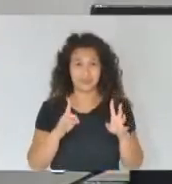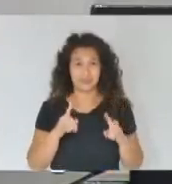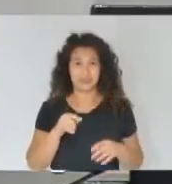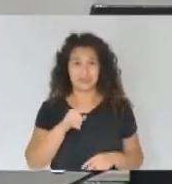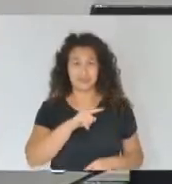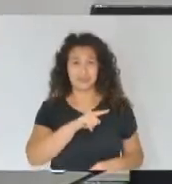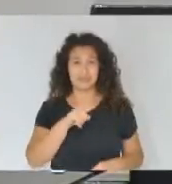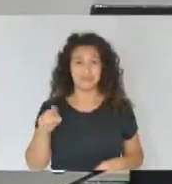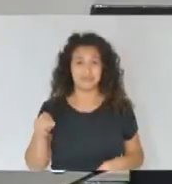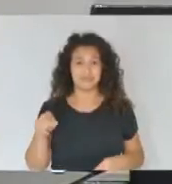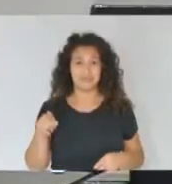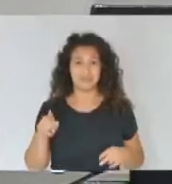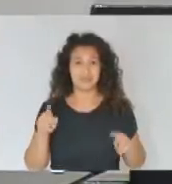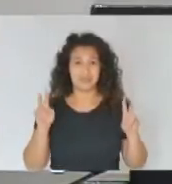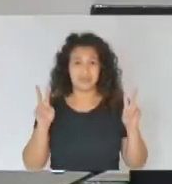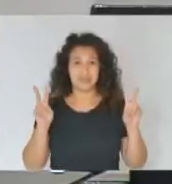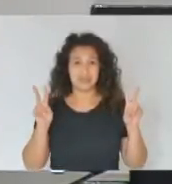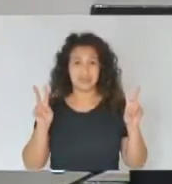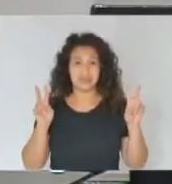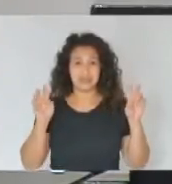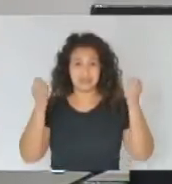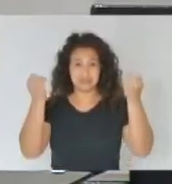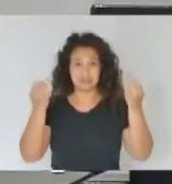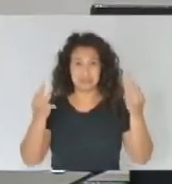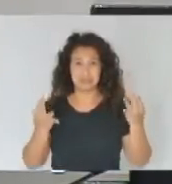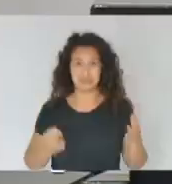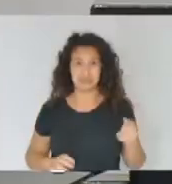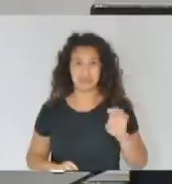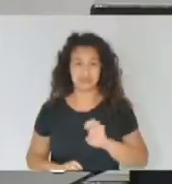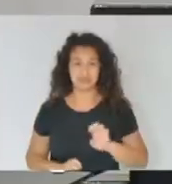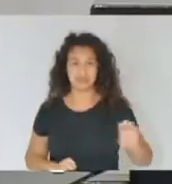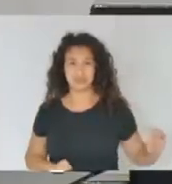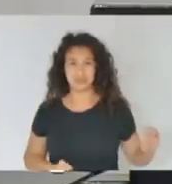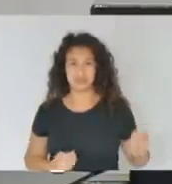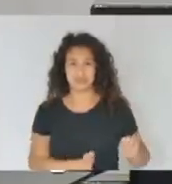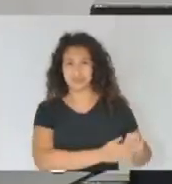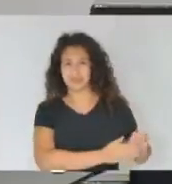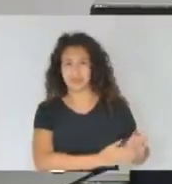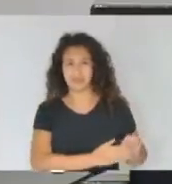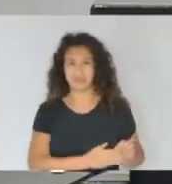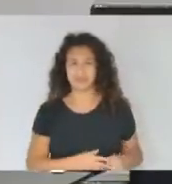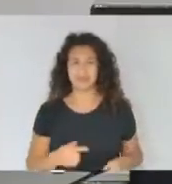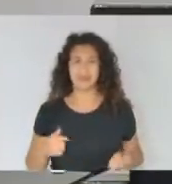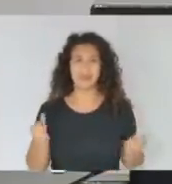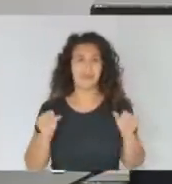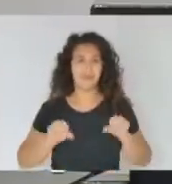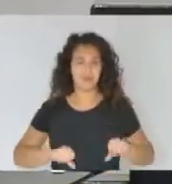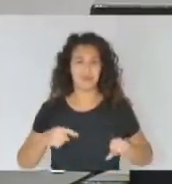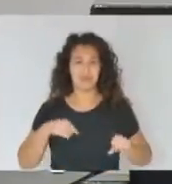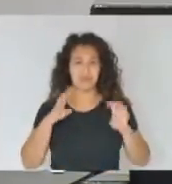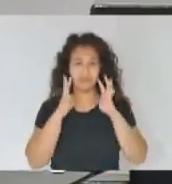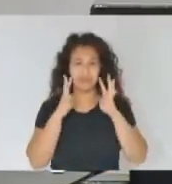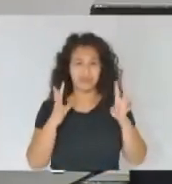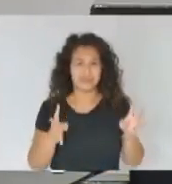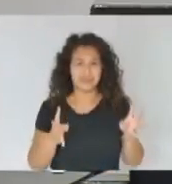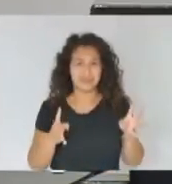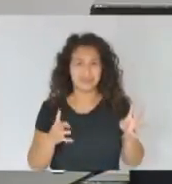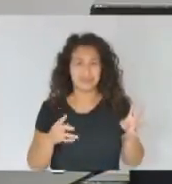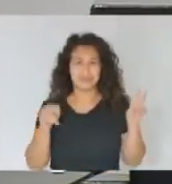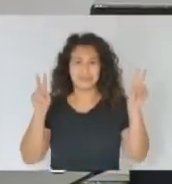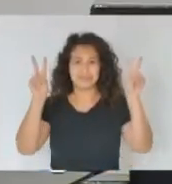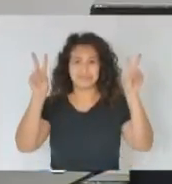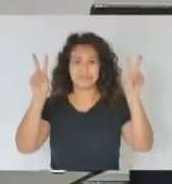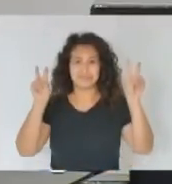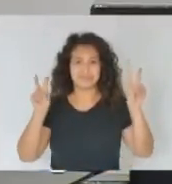lacrações da esquerda. É lamentável o que eu tive que ouvir aqui. Que manifestações